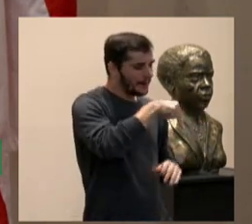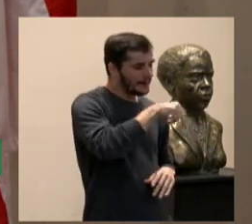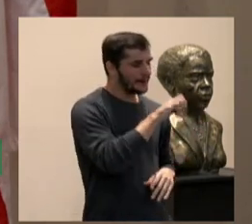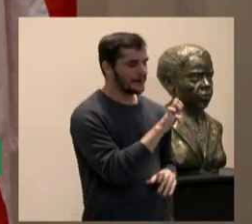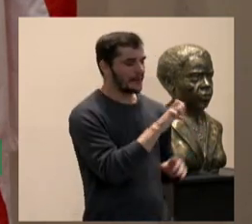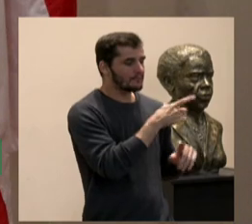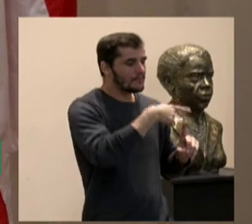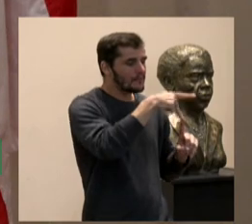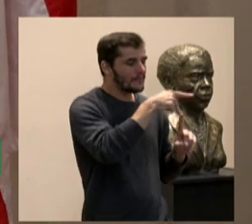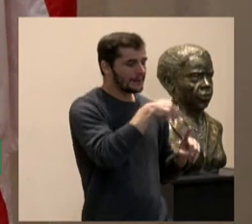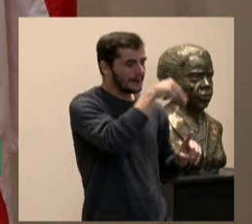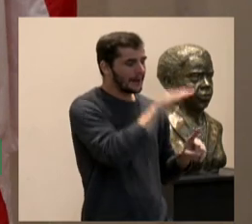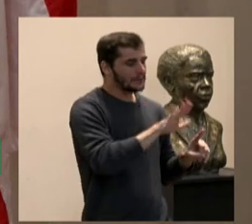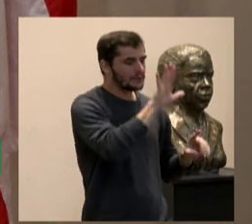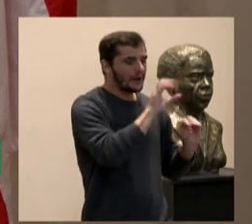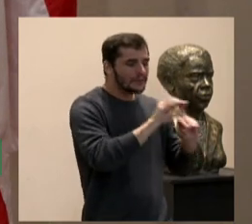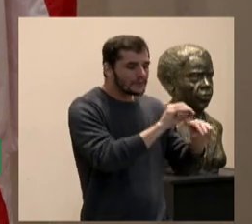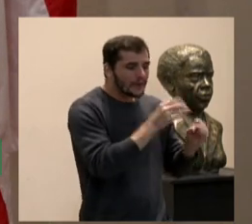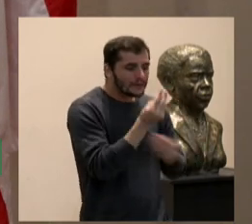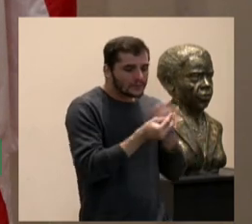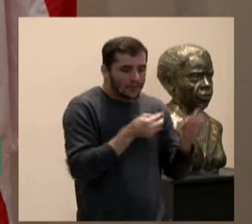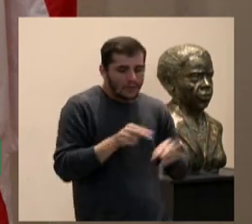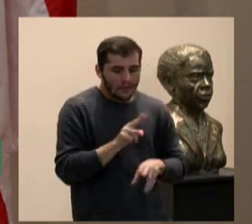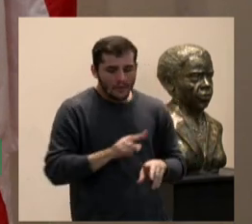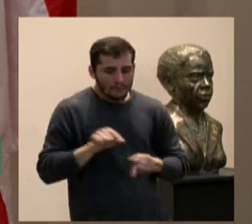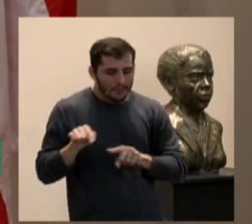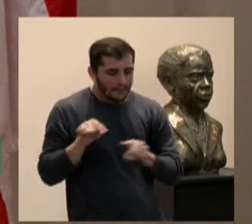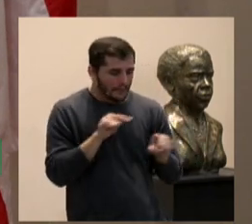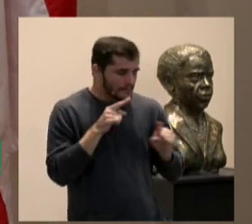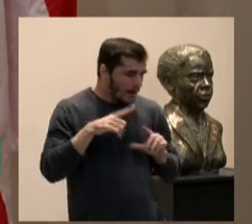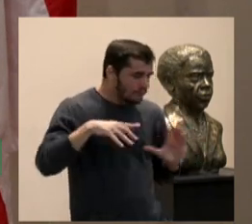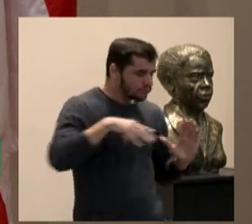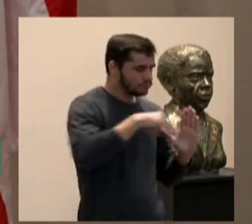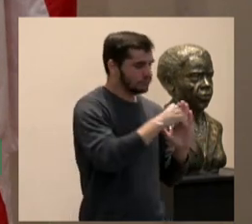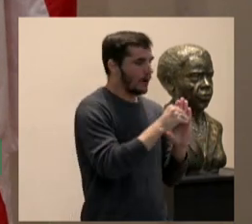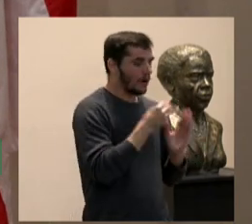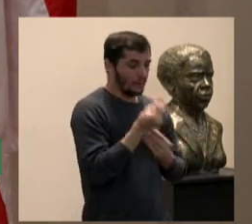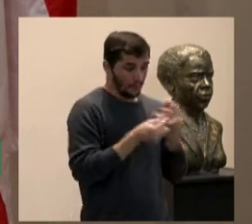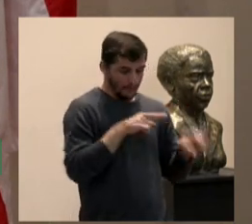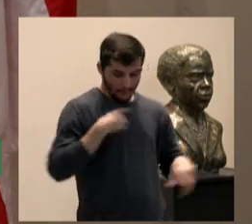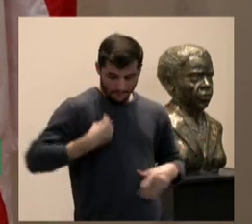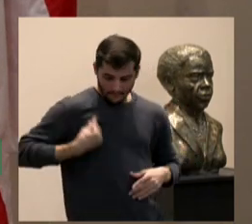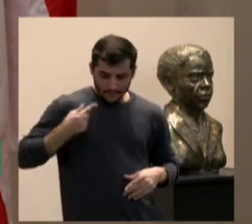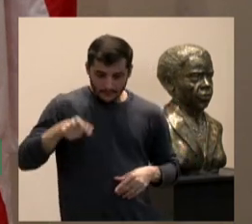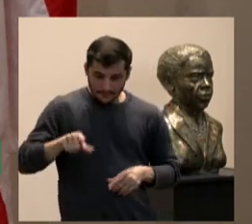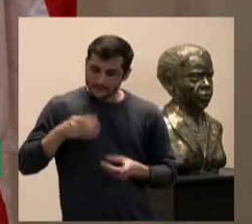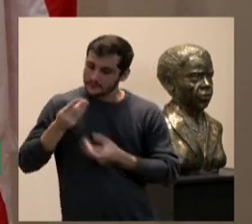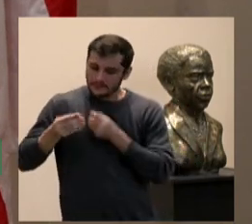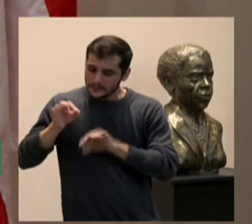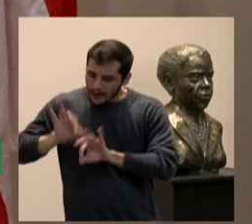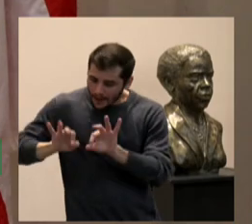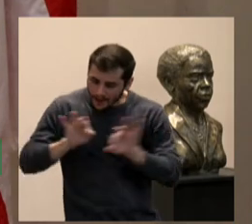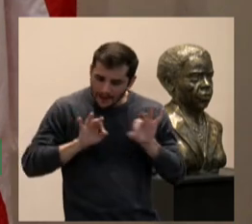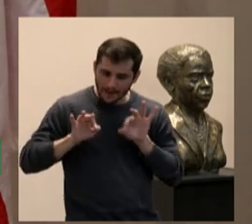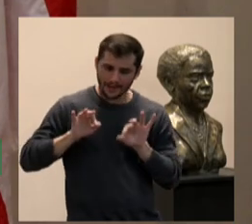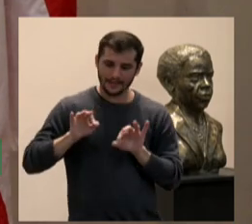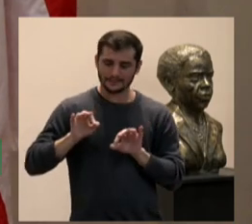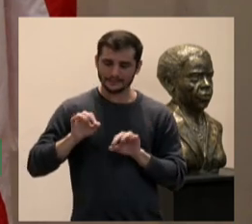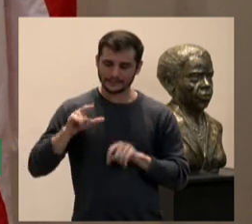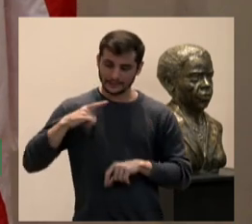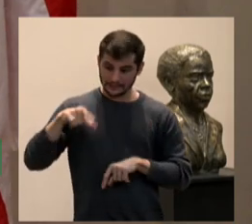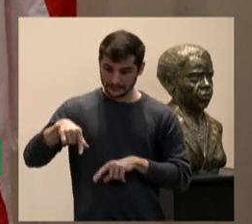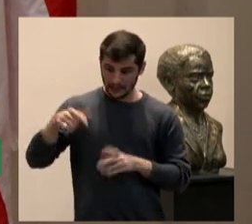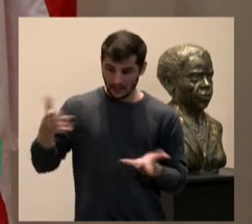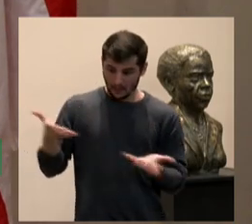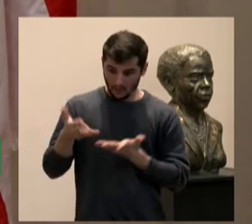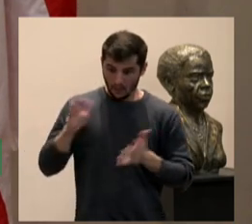há uma explicitação, inclusive organizativa, do atual governo do